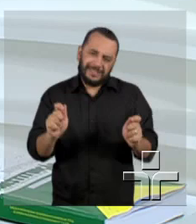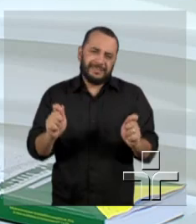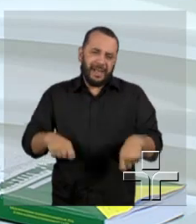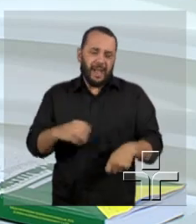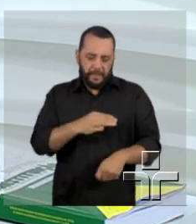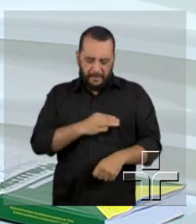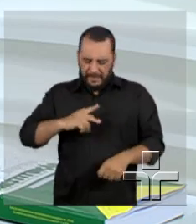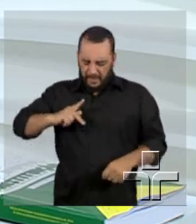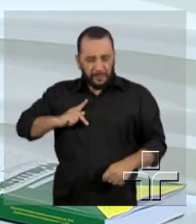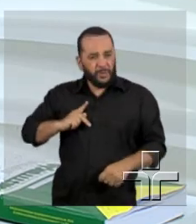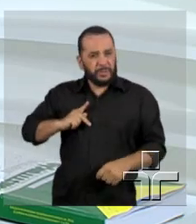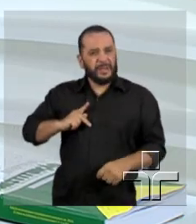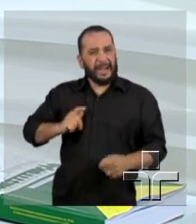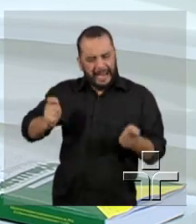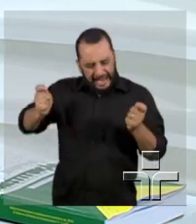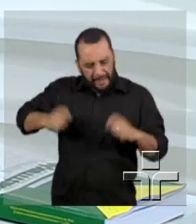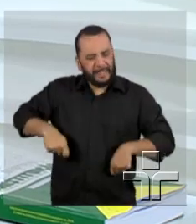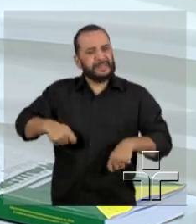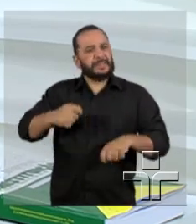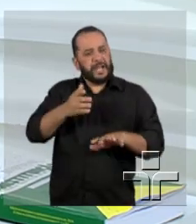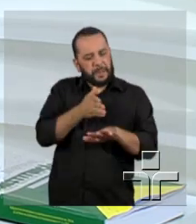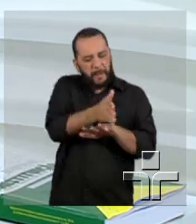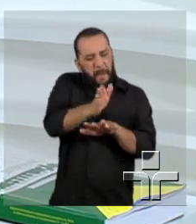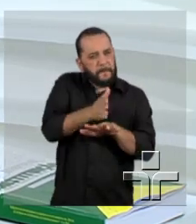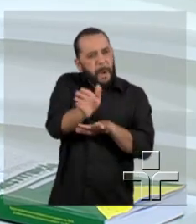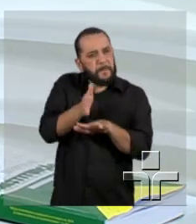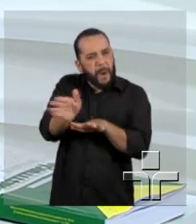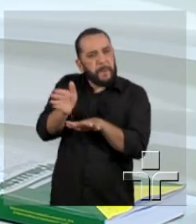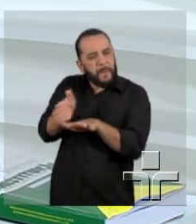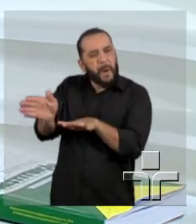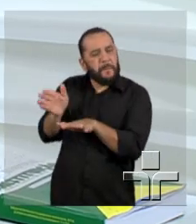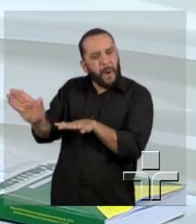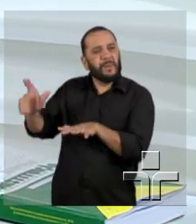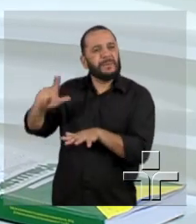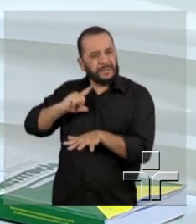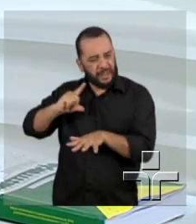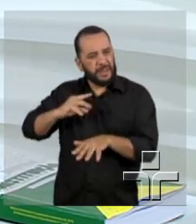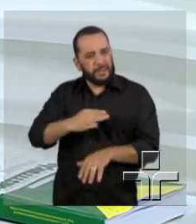de competências importantíssimas do Ministério Público. E, para arrematar,